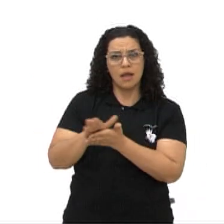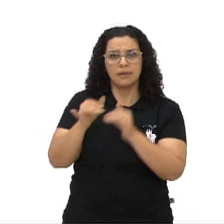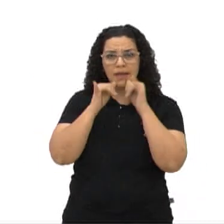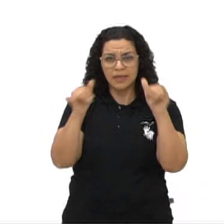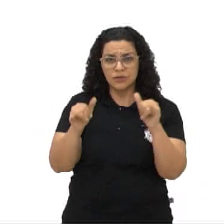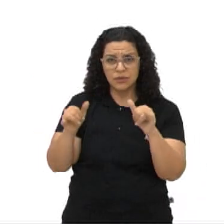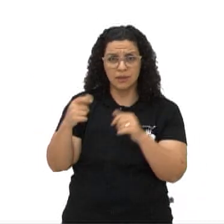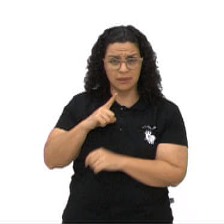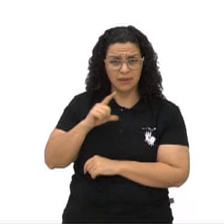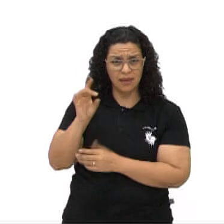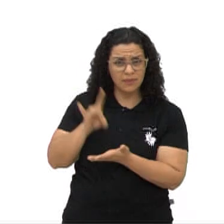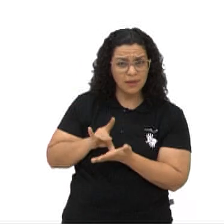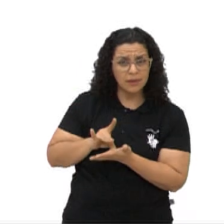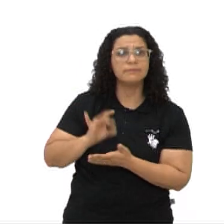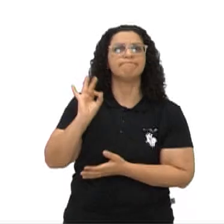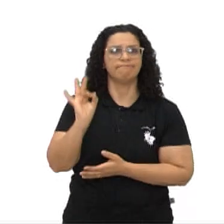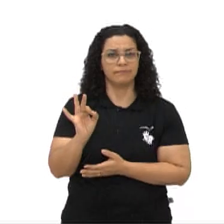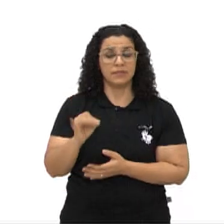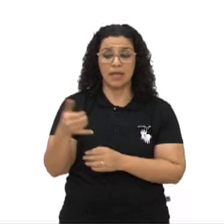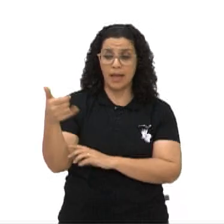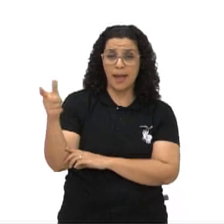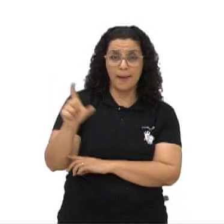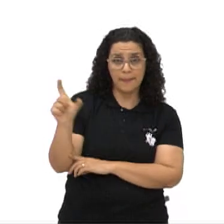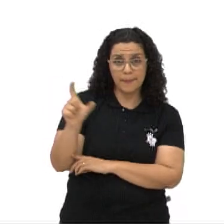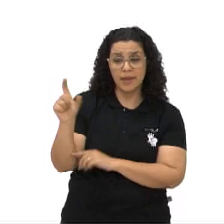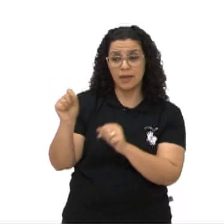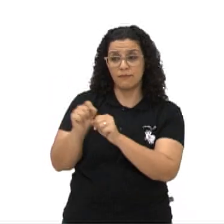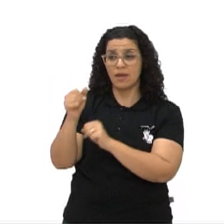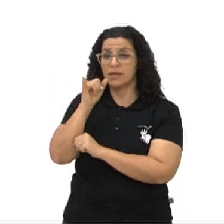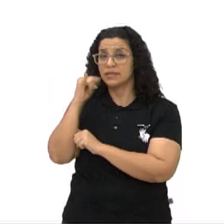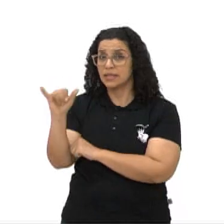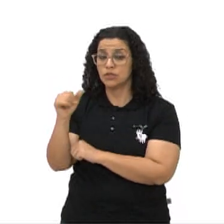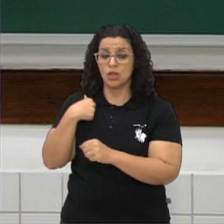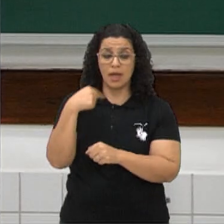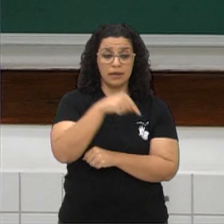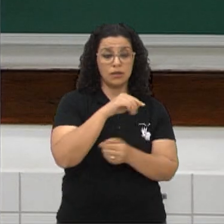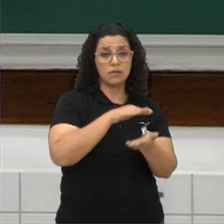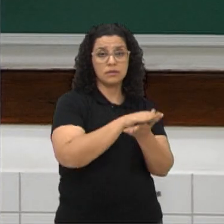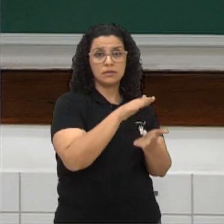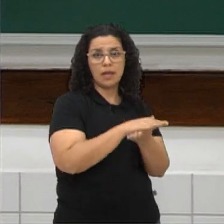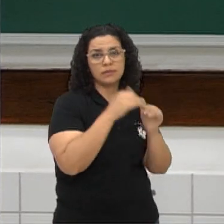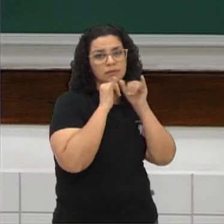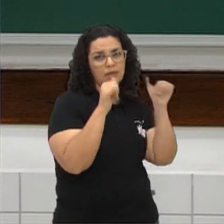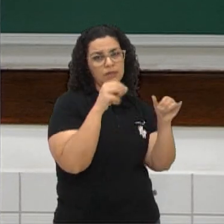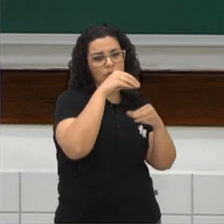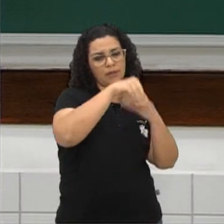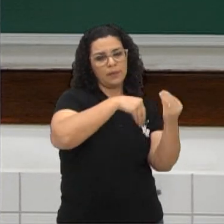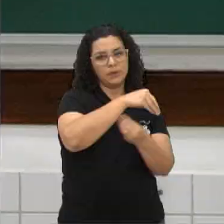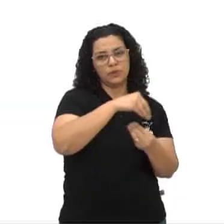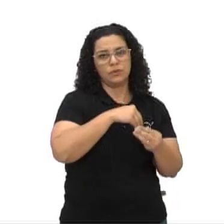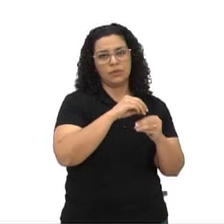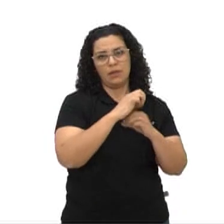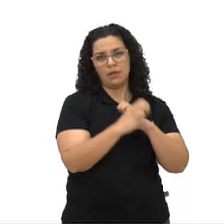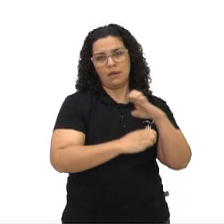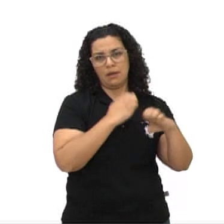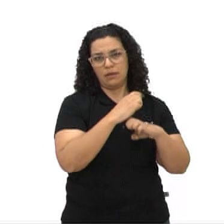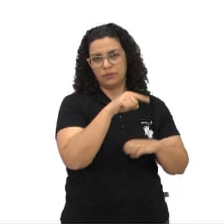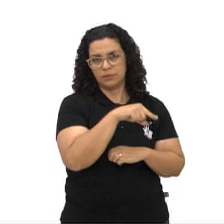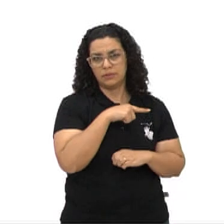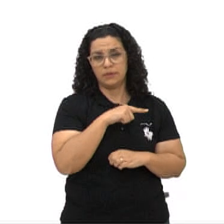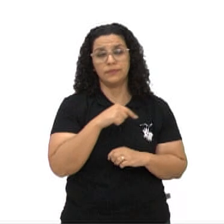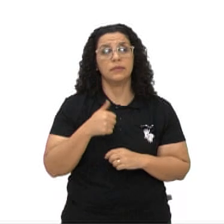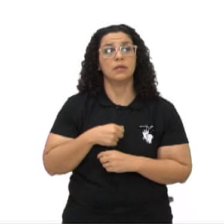energia elétrica. Verdadeiro. A pilha produz e aqui a gente consome energia elétrica na eletrólise. 2.